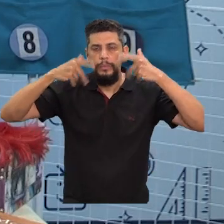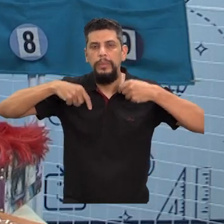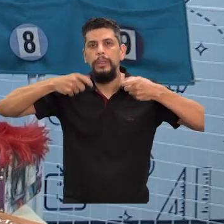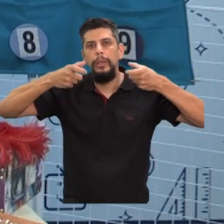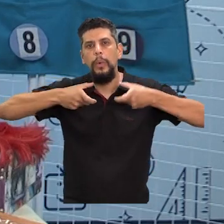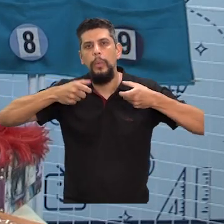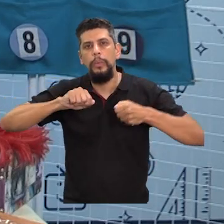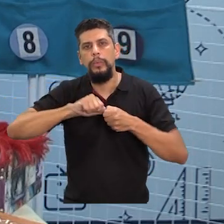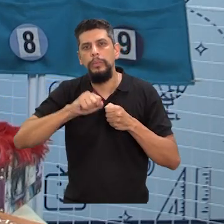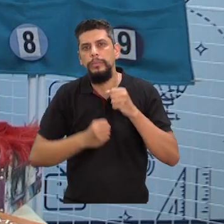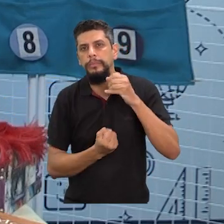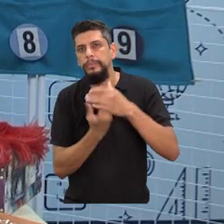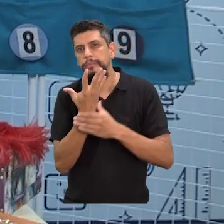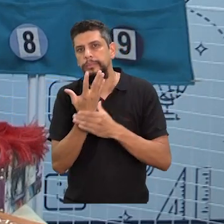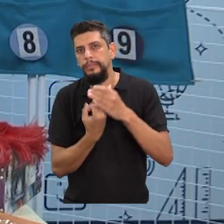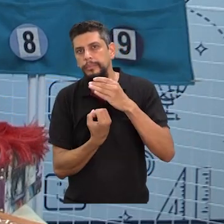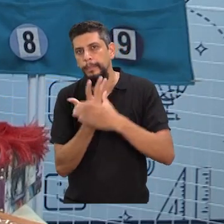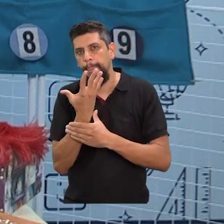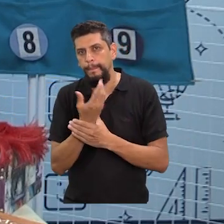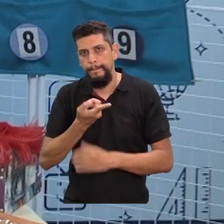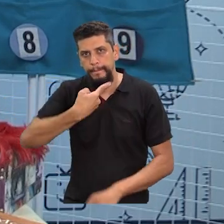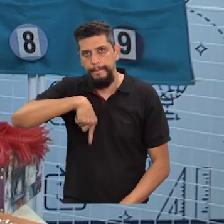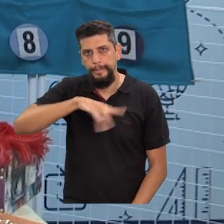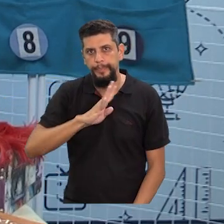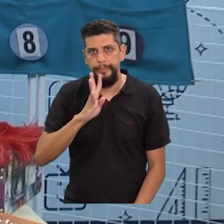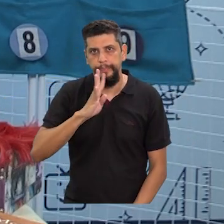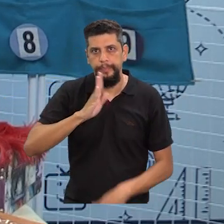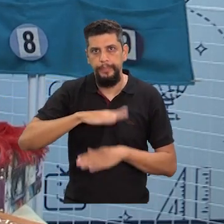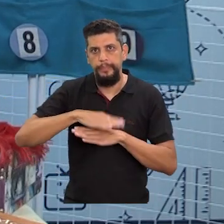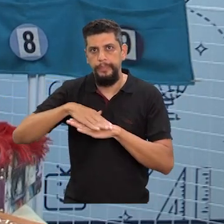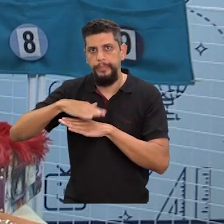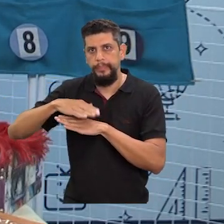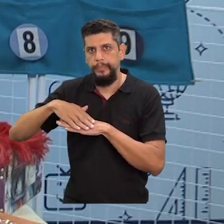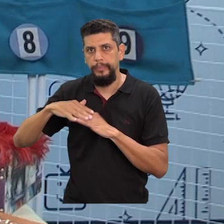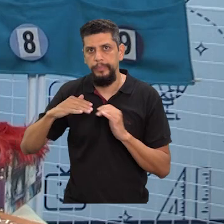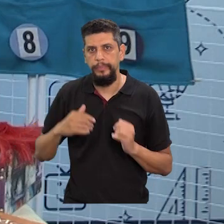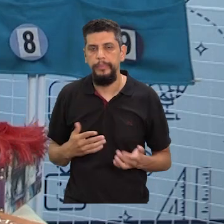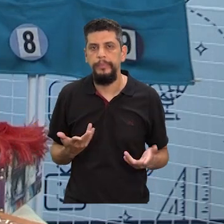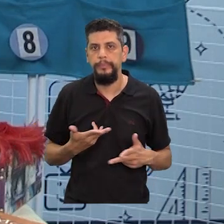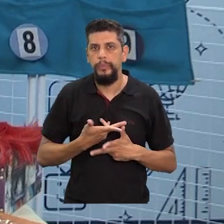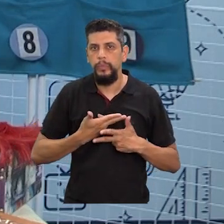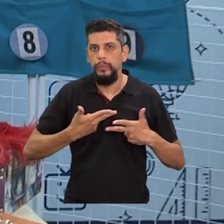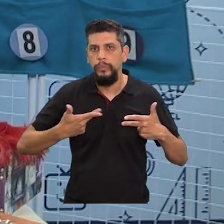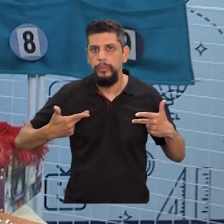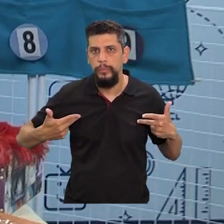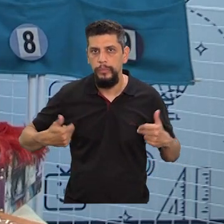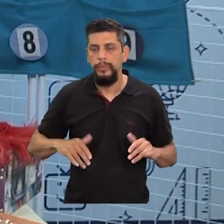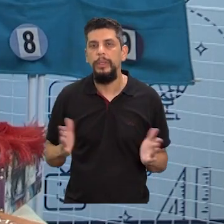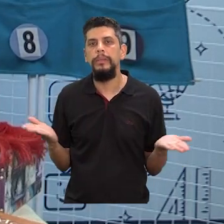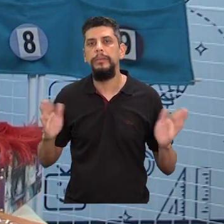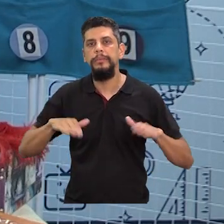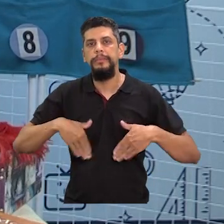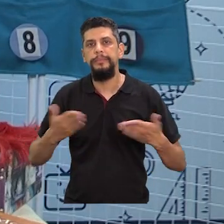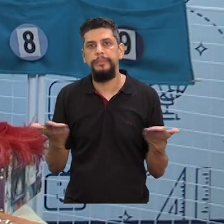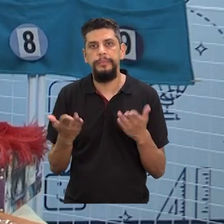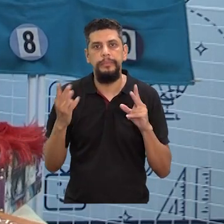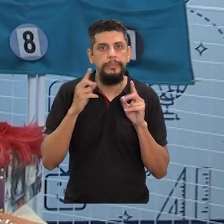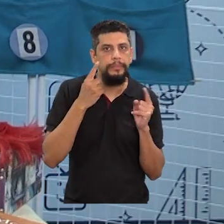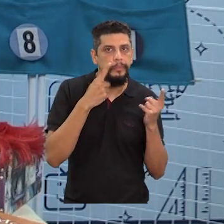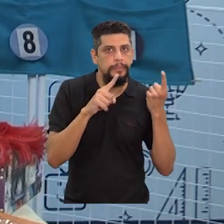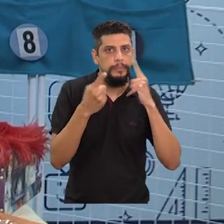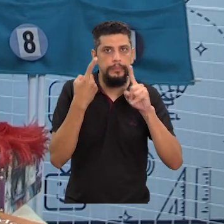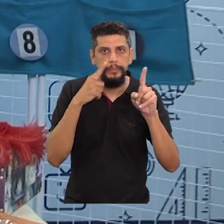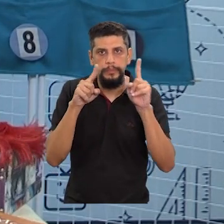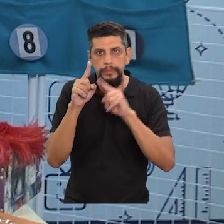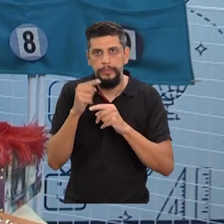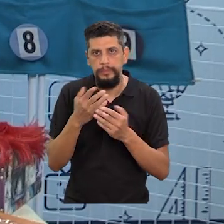Da onde vem? Qual é a origem dele? Enfim, nós vamos conhecer um pouquinho mais de tudo isso hoje. Então, agora que a gente já